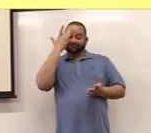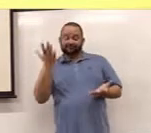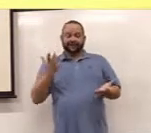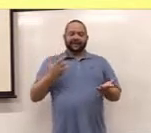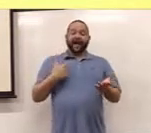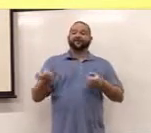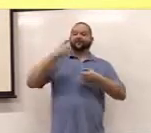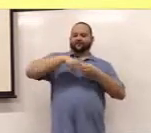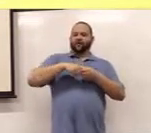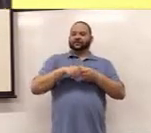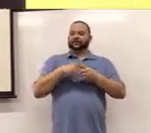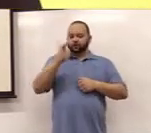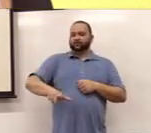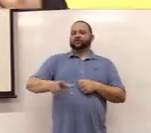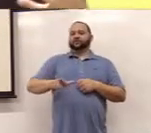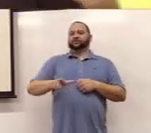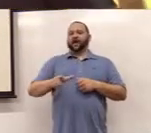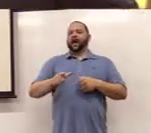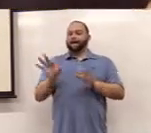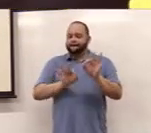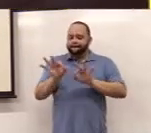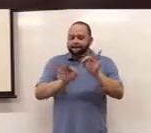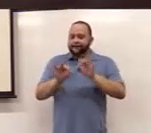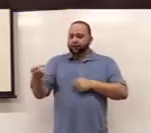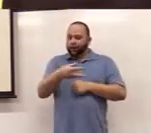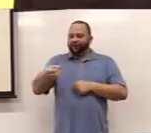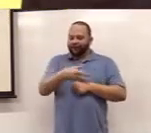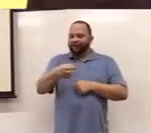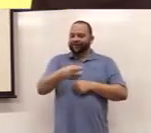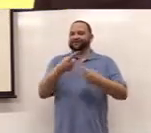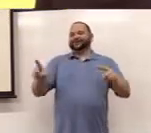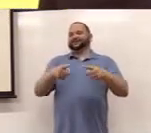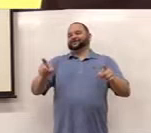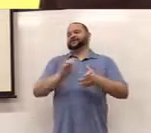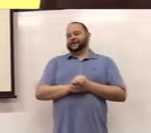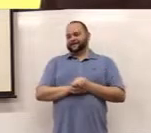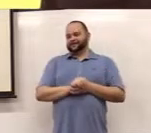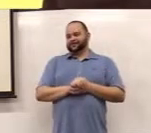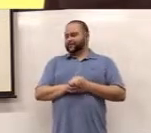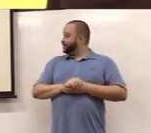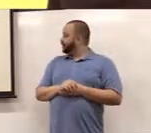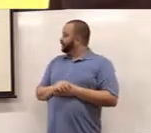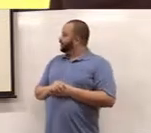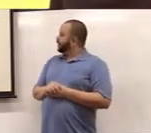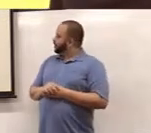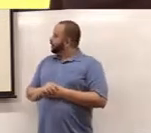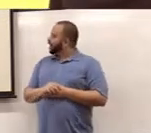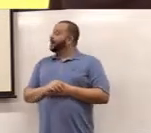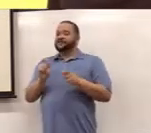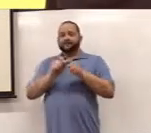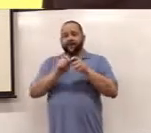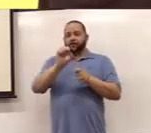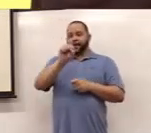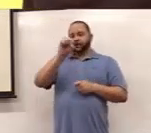ele consegue voltar a compor. Né? E aí ele entra nesse novo impulso, que ele compõe uma sonata importantíssima,